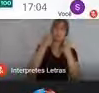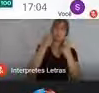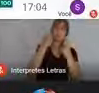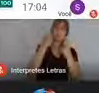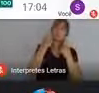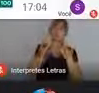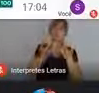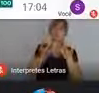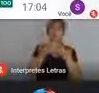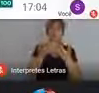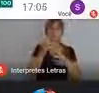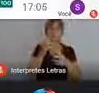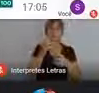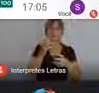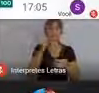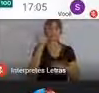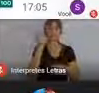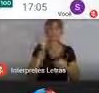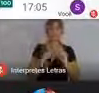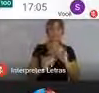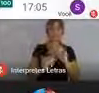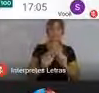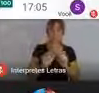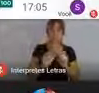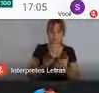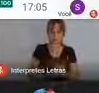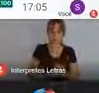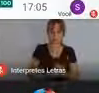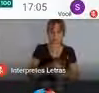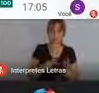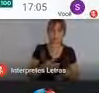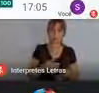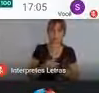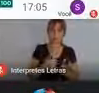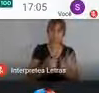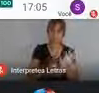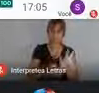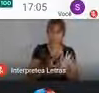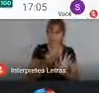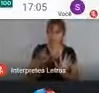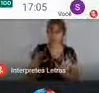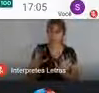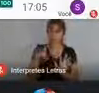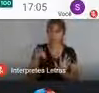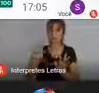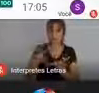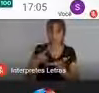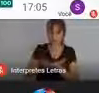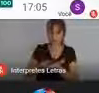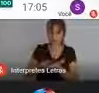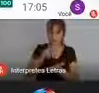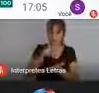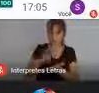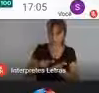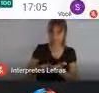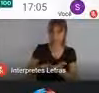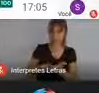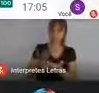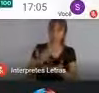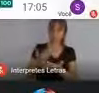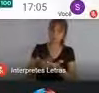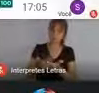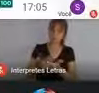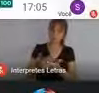meses. Então, seguindo adiante, estou mostrando aqui uma outra carta elaborada nesse estudo do